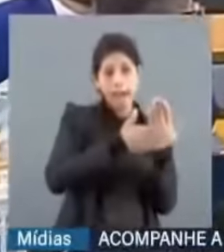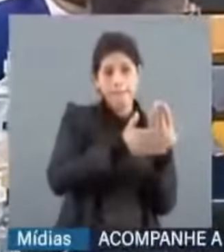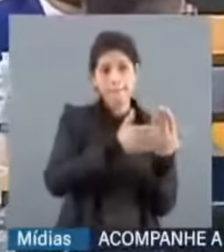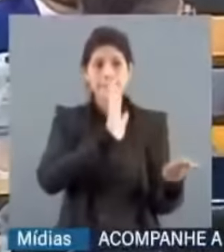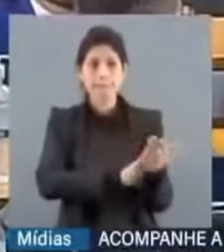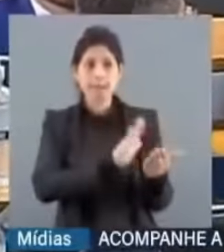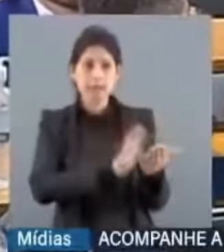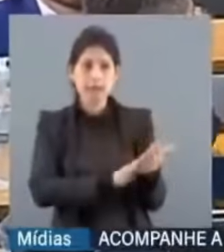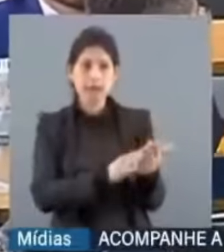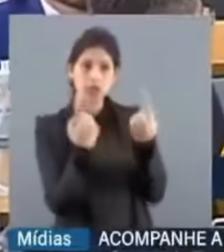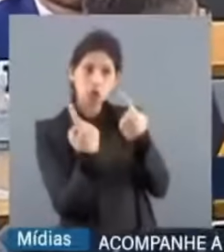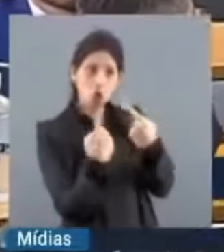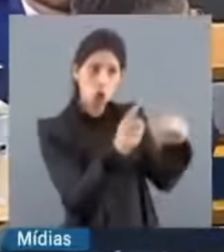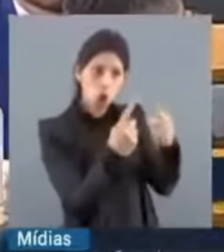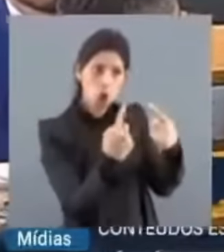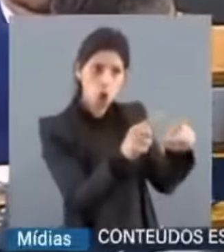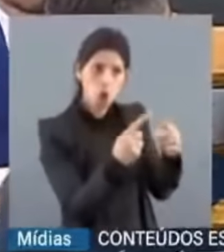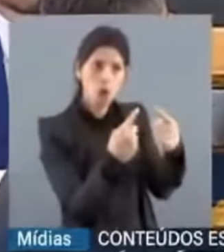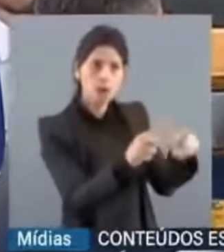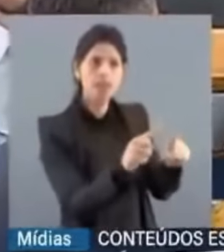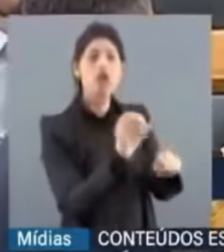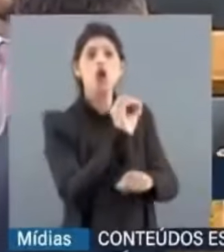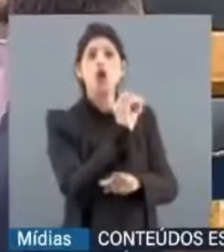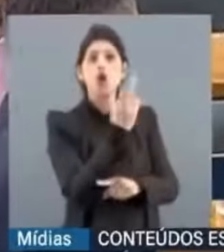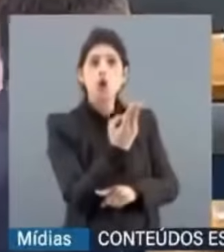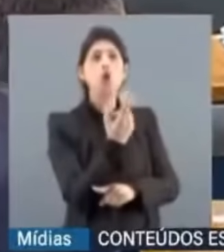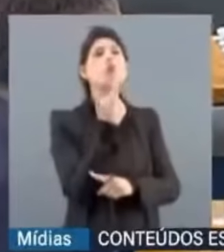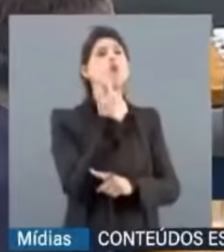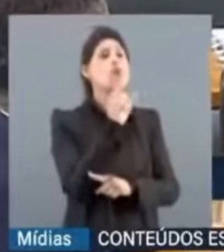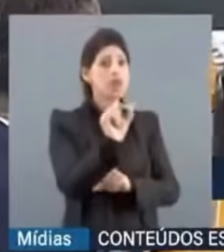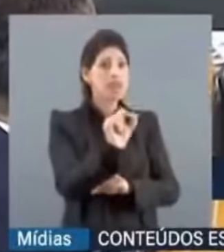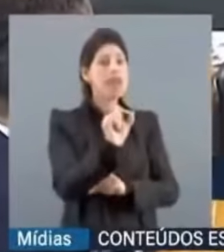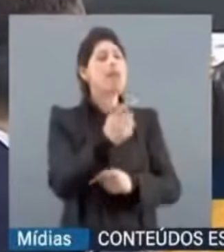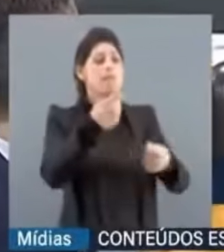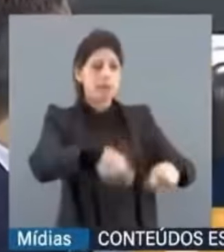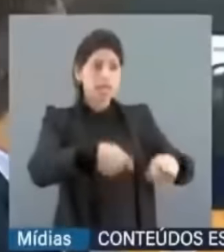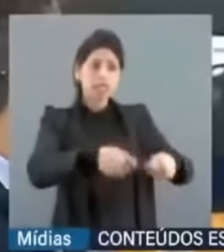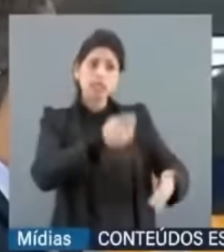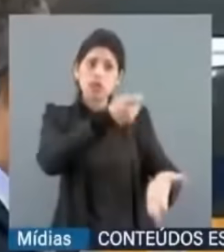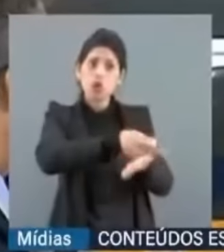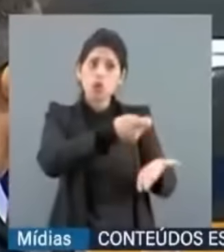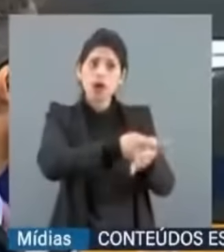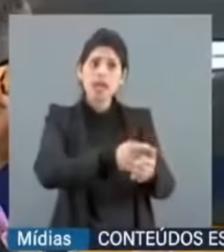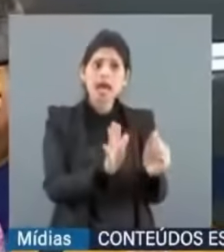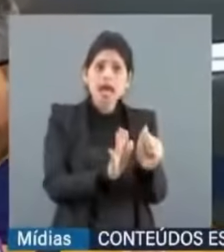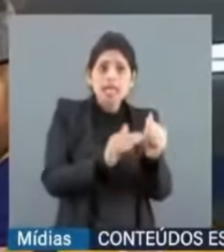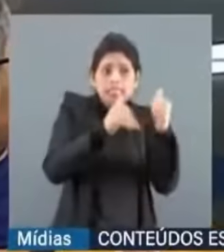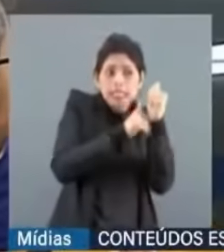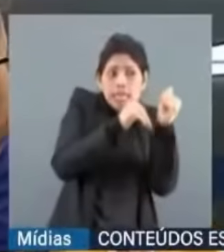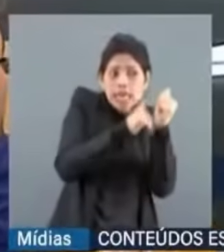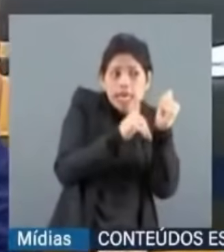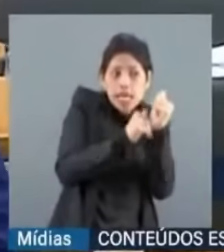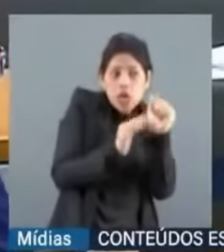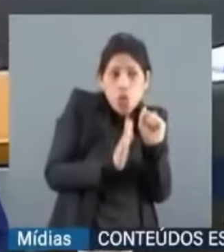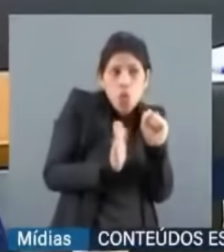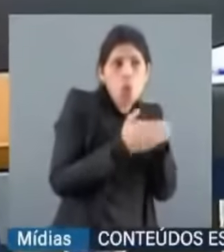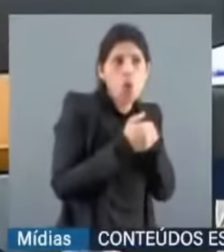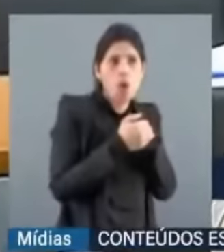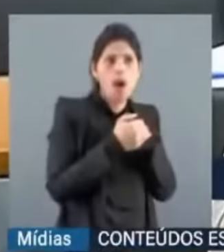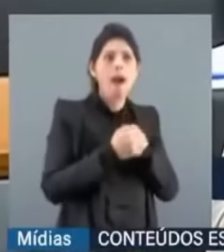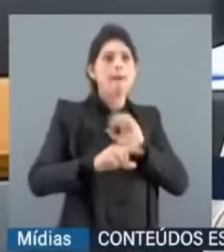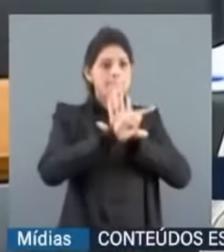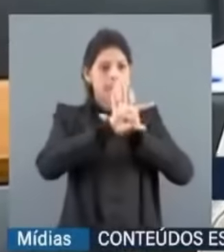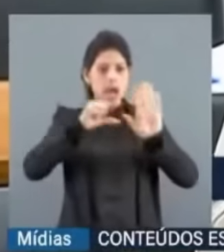Inclusive, ele ficou conhecido como deputado do Aeroluque, porque na primeira sessão da CPMI ele chegou ali